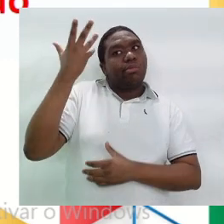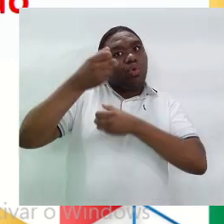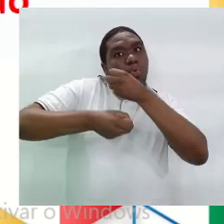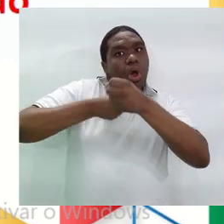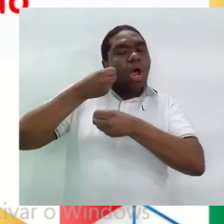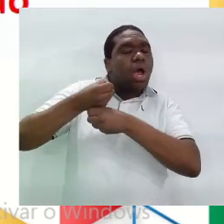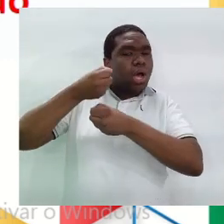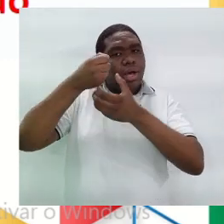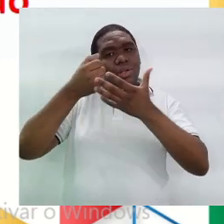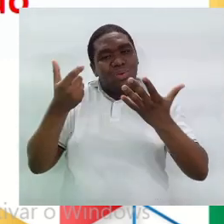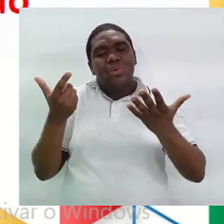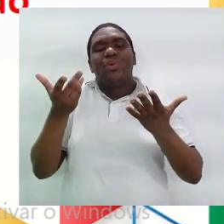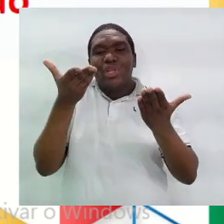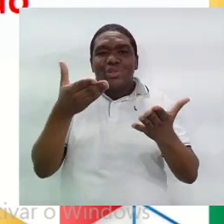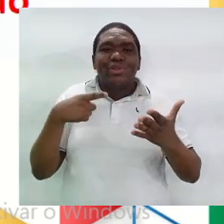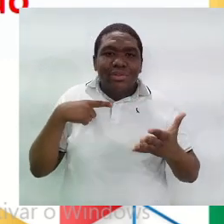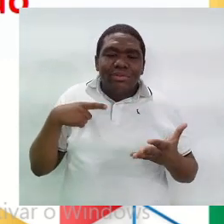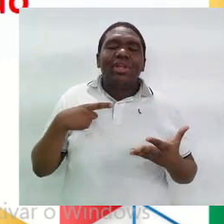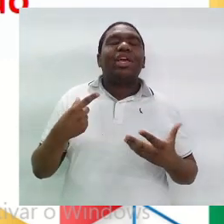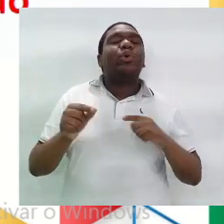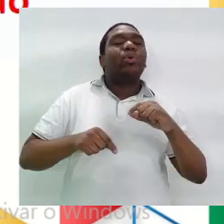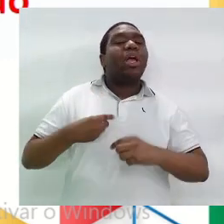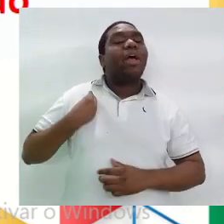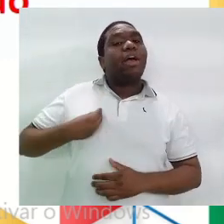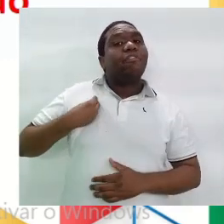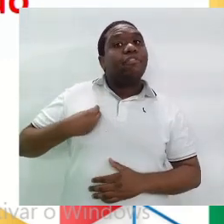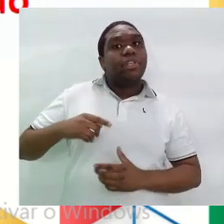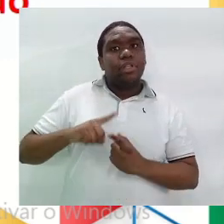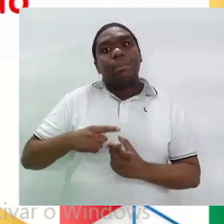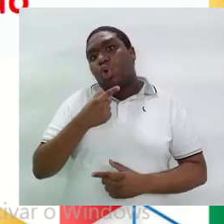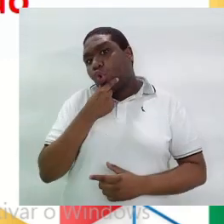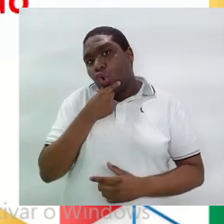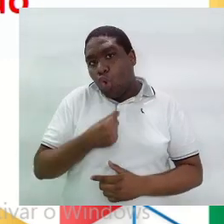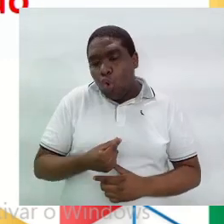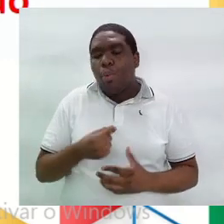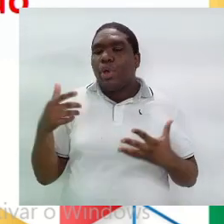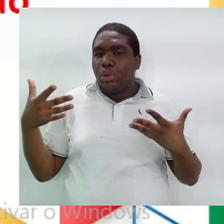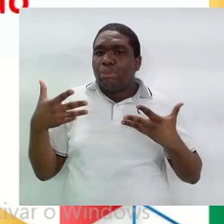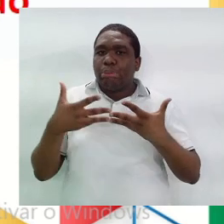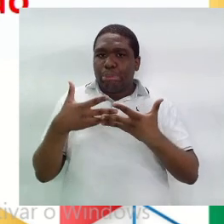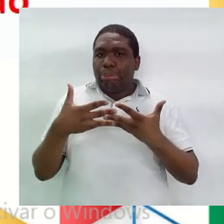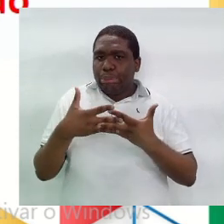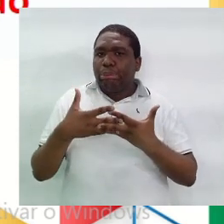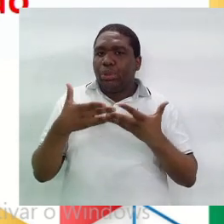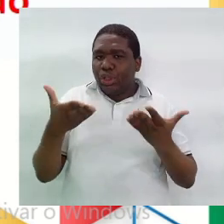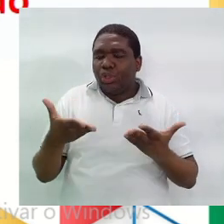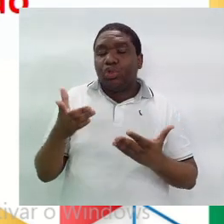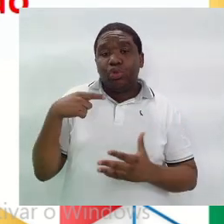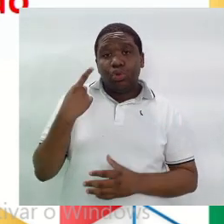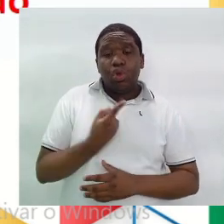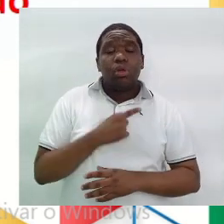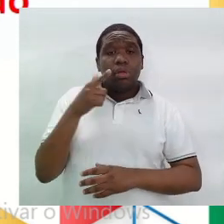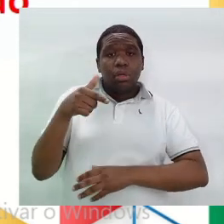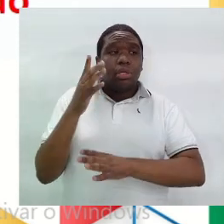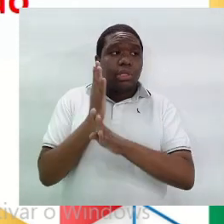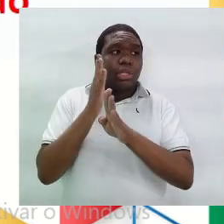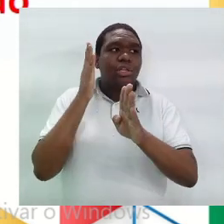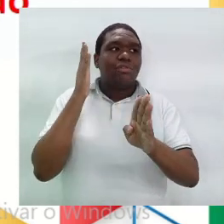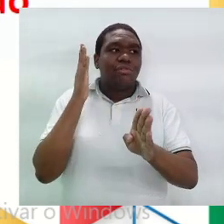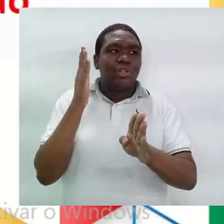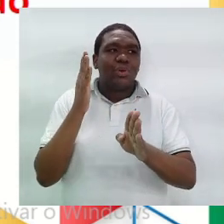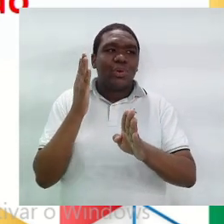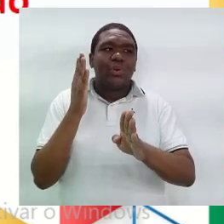é associado à virilidade e à masculinidade. Foi identificado